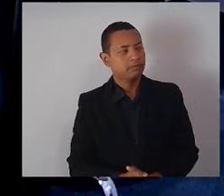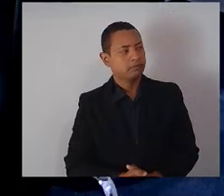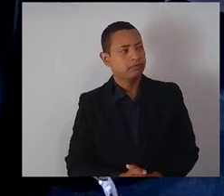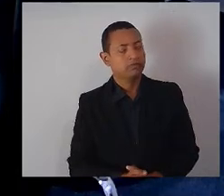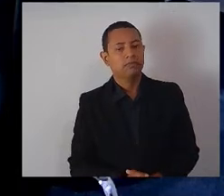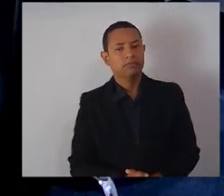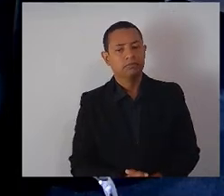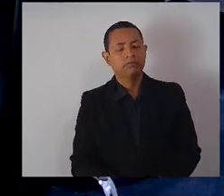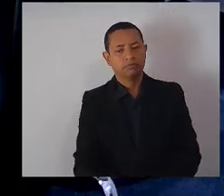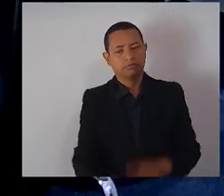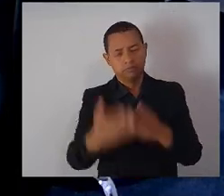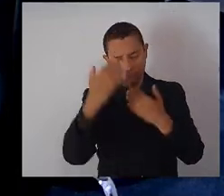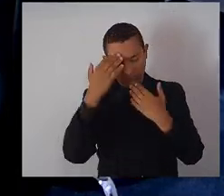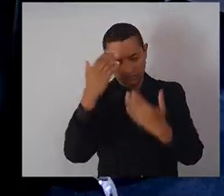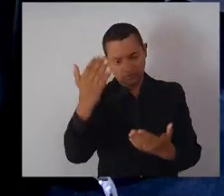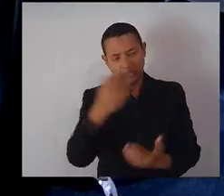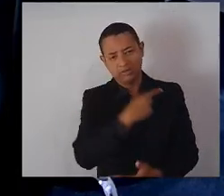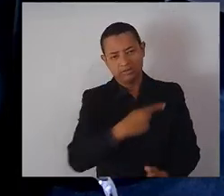Muito obrigado, senhor presidente.